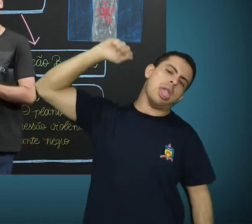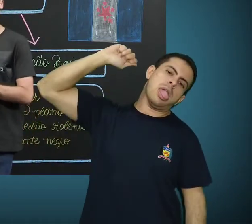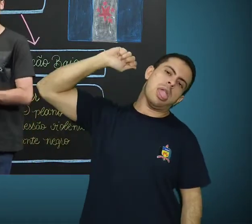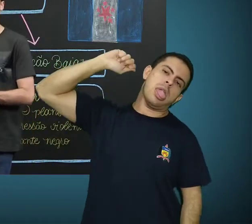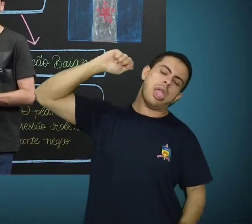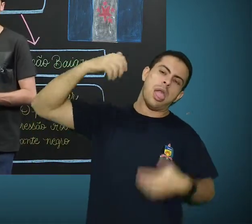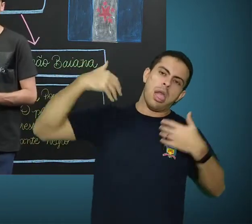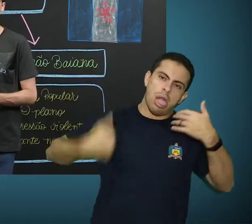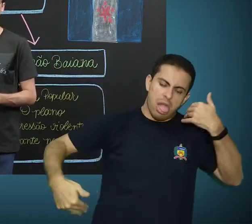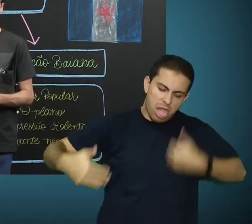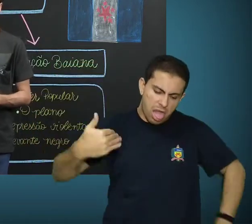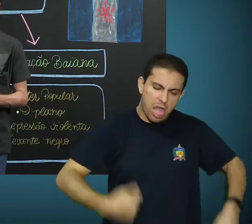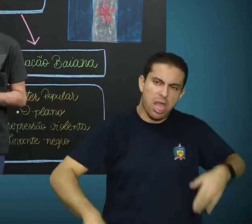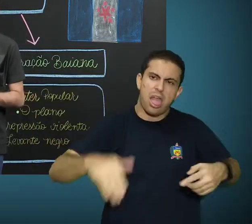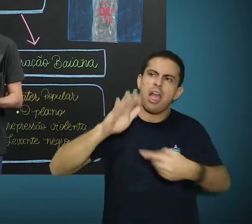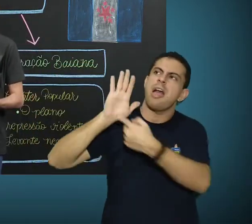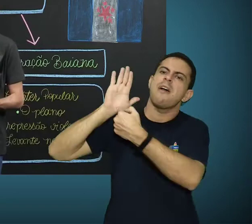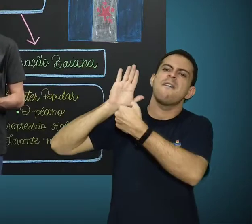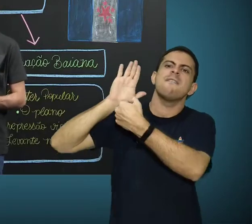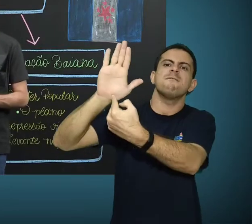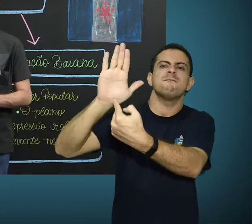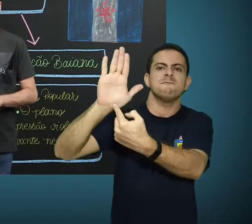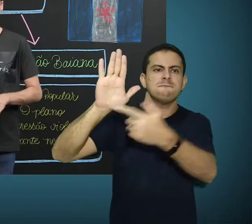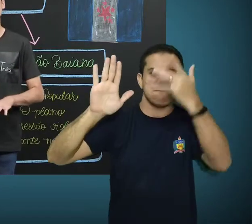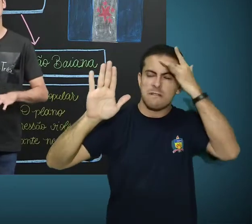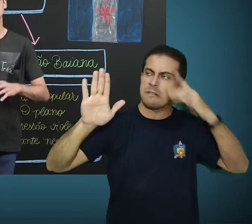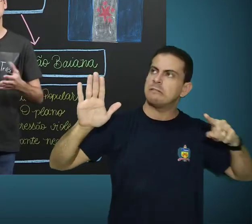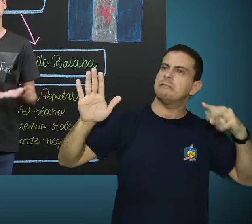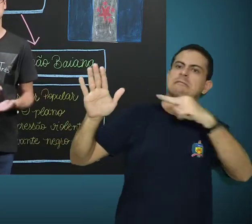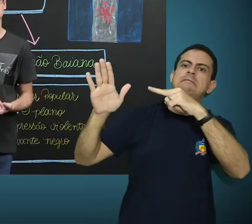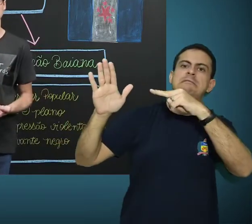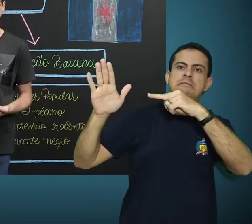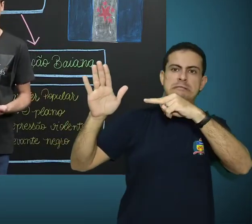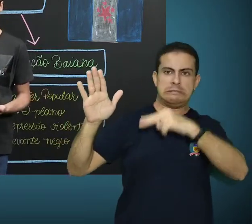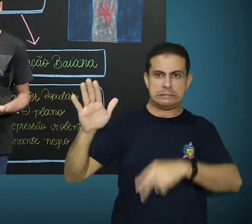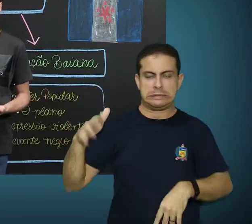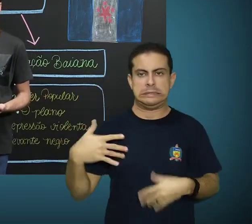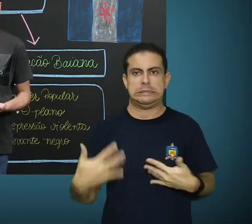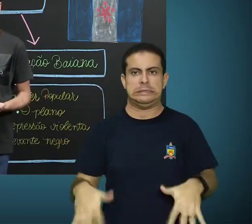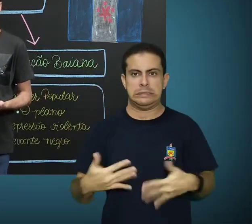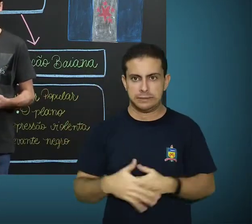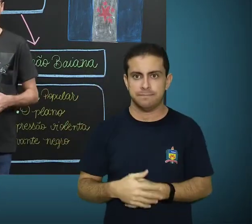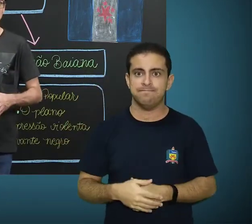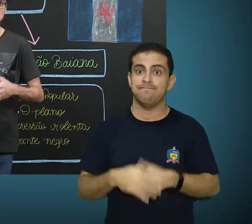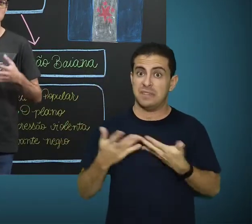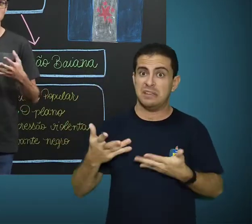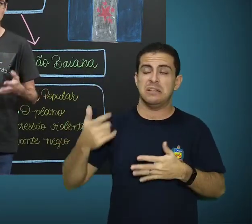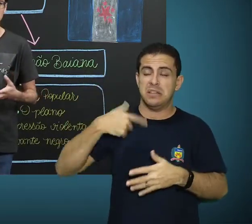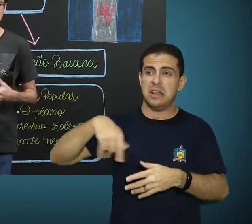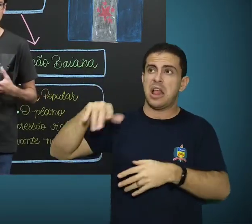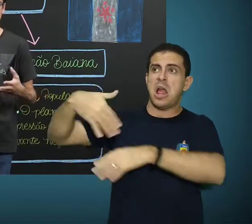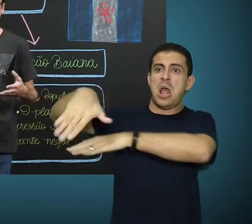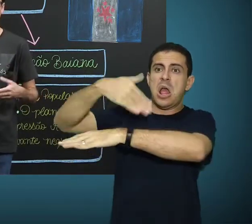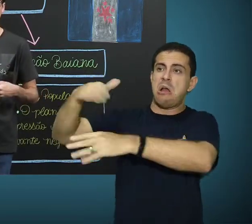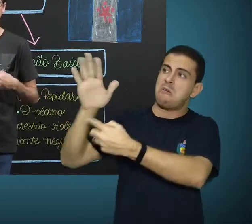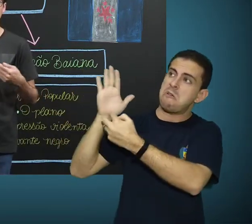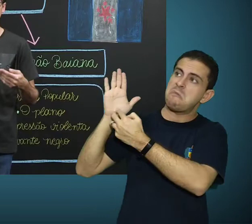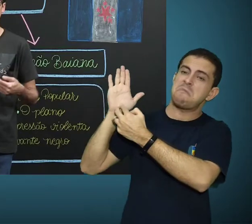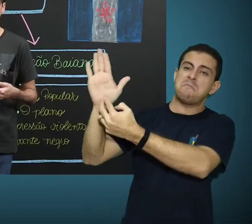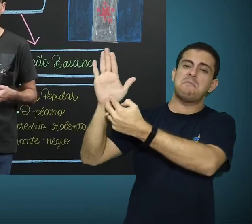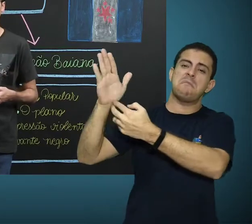falar um pouco mais sobre a figura de Tiradentes, por dois motivos. Primeiro, por esse desfecho, o fato dele ser exposto nas